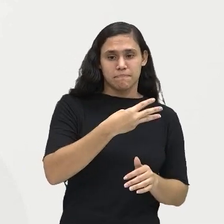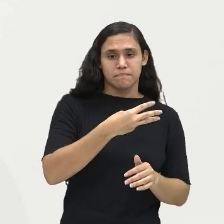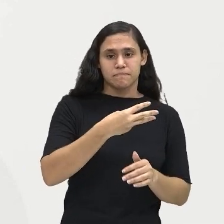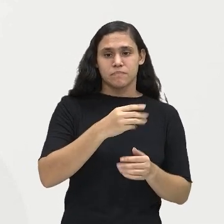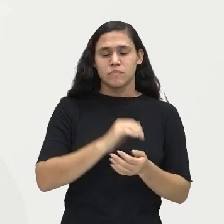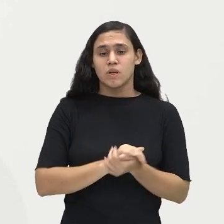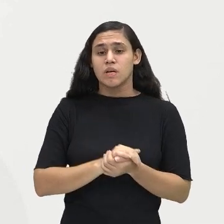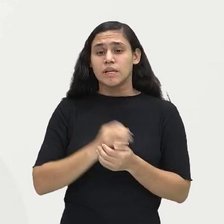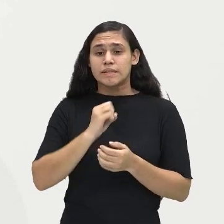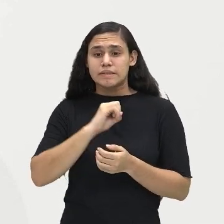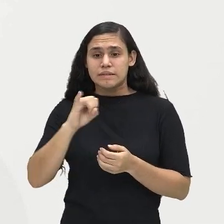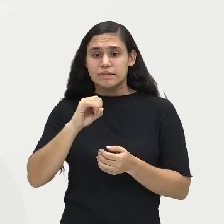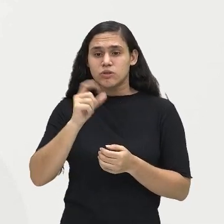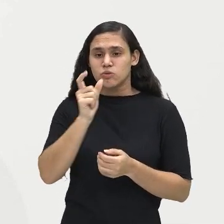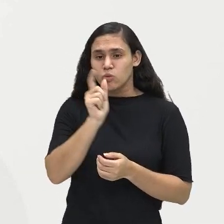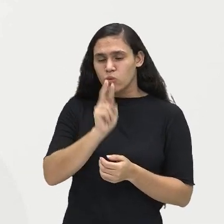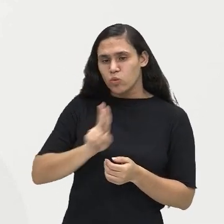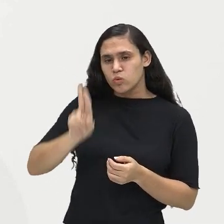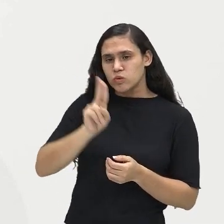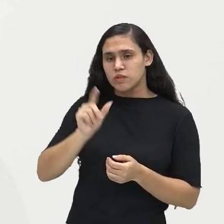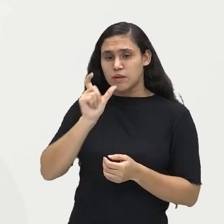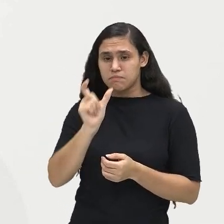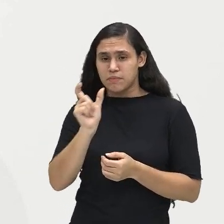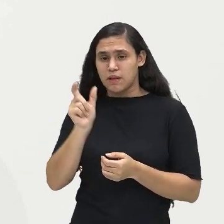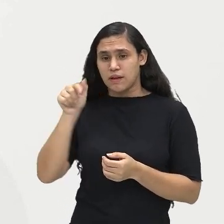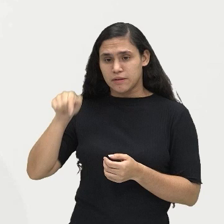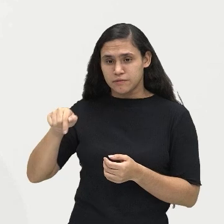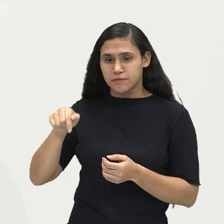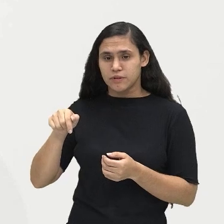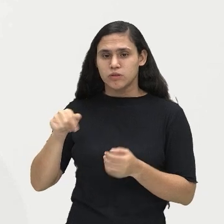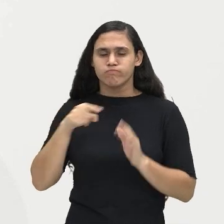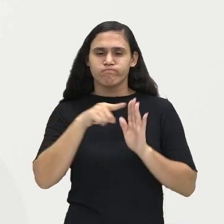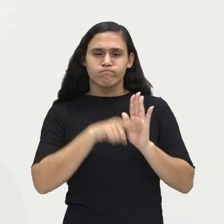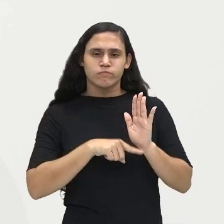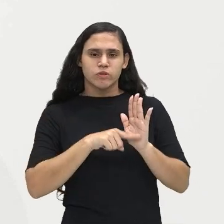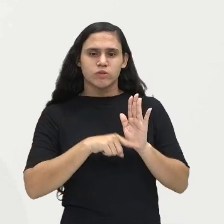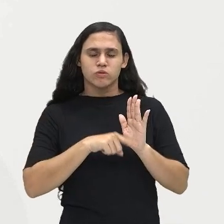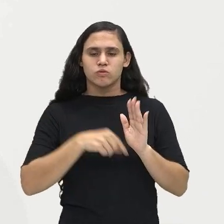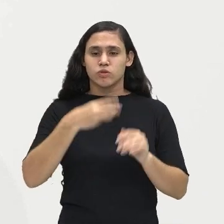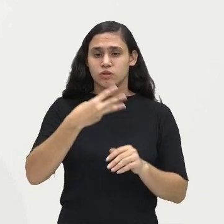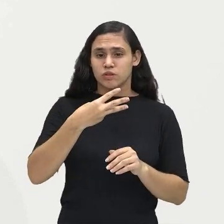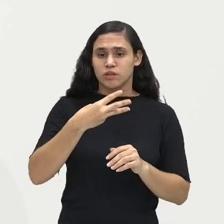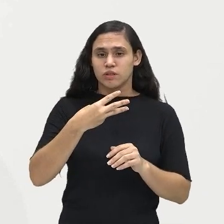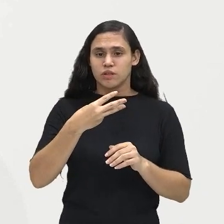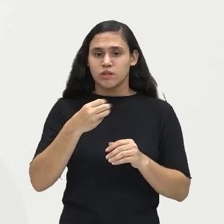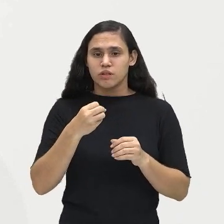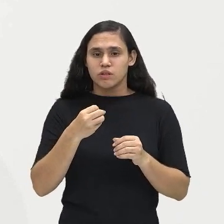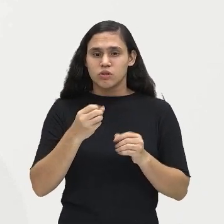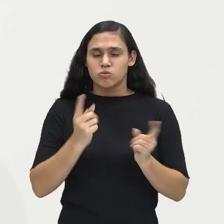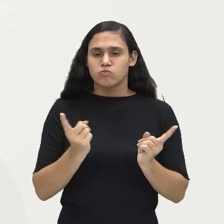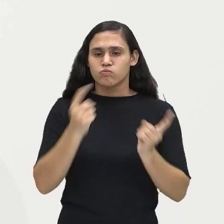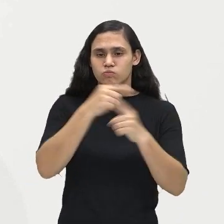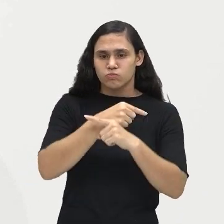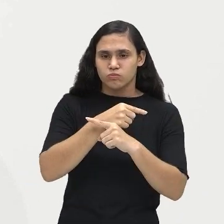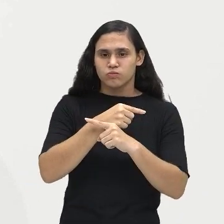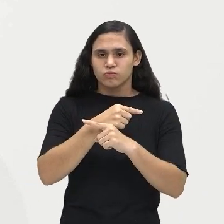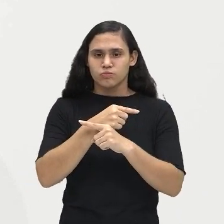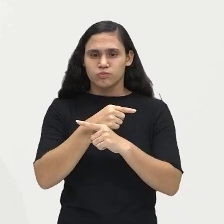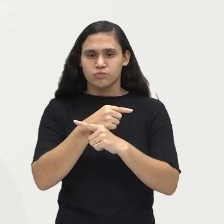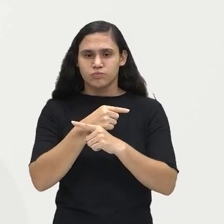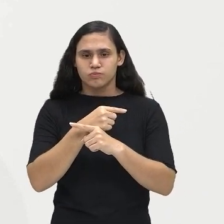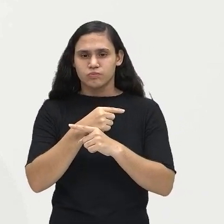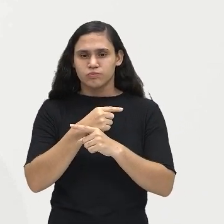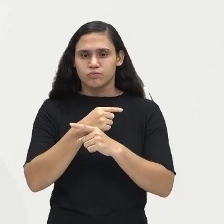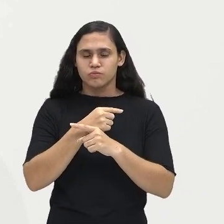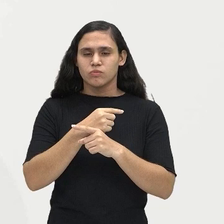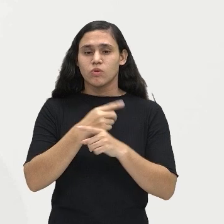simétrico, está falando também a mesma coisa, tá? Simétrico de menos 3 é 3. Oposto ou simétrico, nós estamos falando